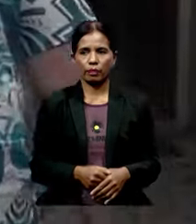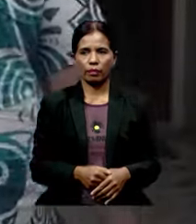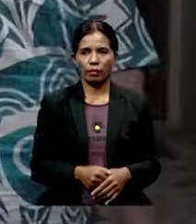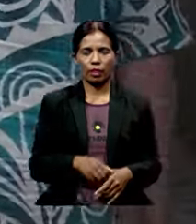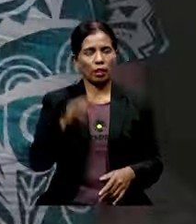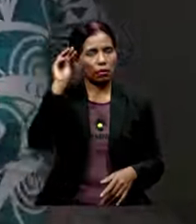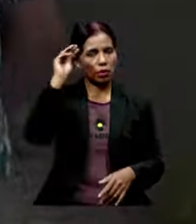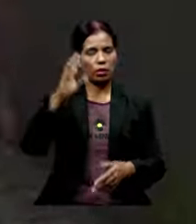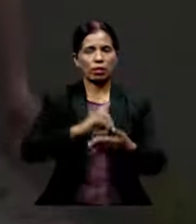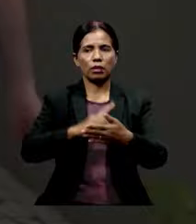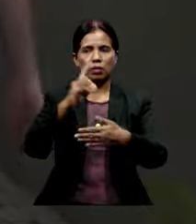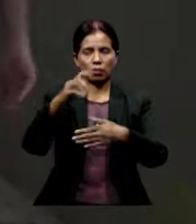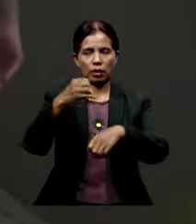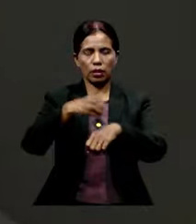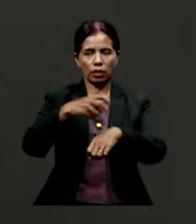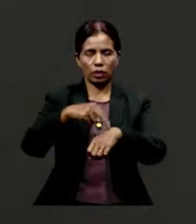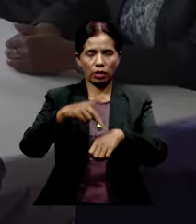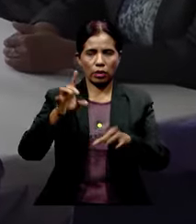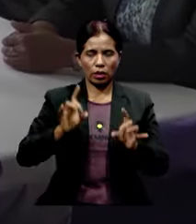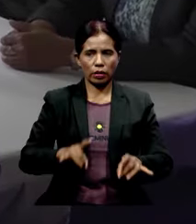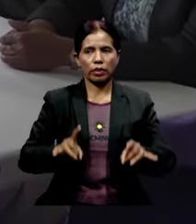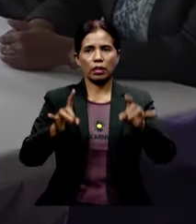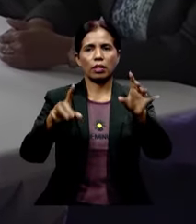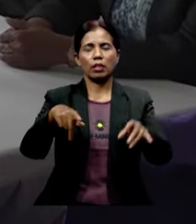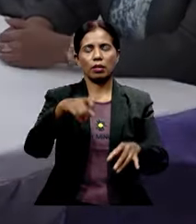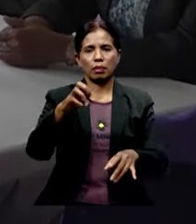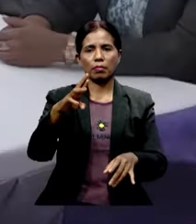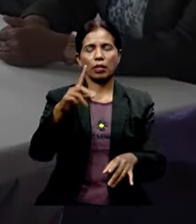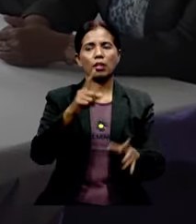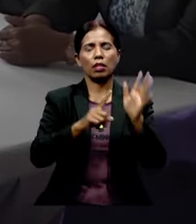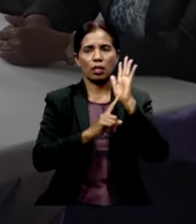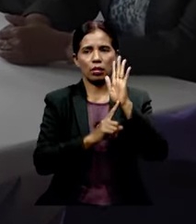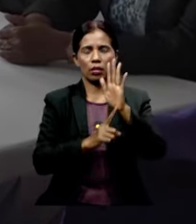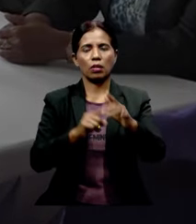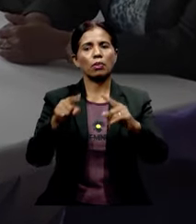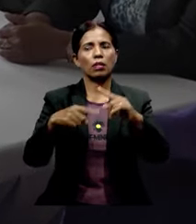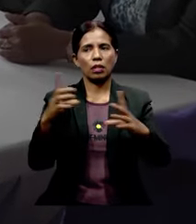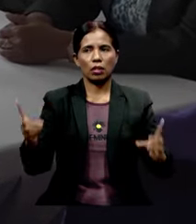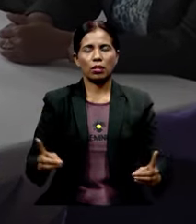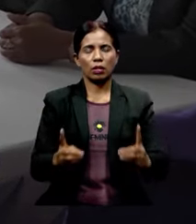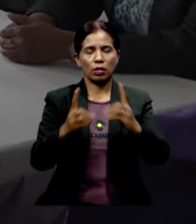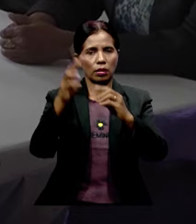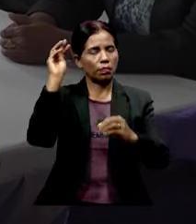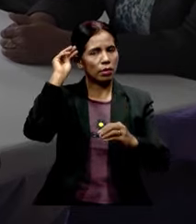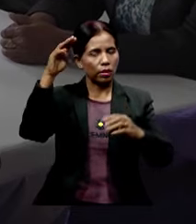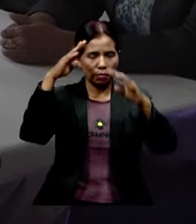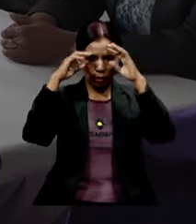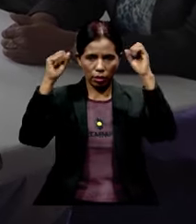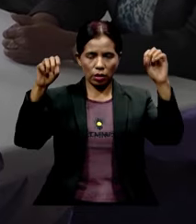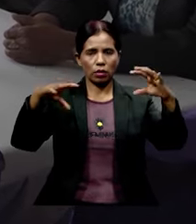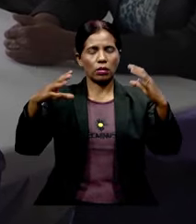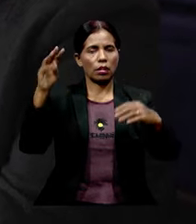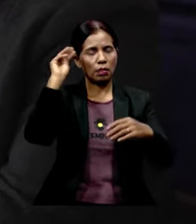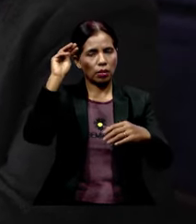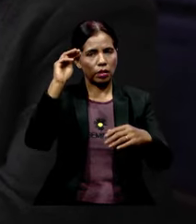Ministro de Desenvolvimento Internacional no Pacífico, Austrália, Pet Conroy Atokestaune, Banjira Sorumalu, o Ministro Presidência, Conselho Ministro,